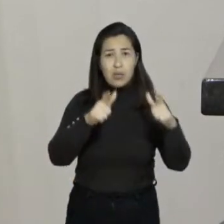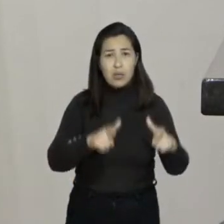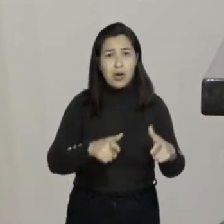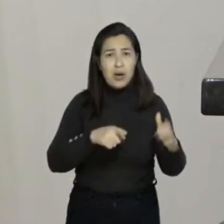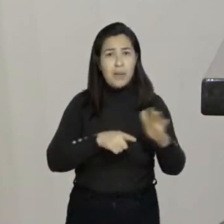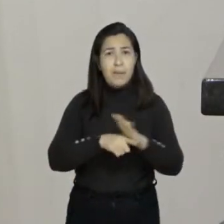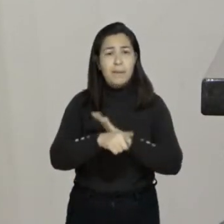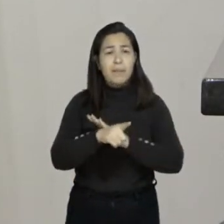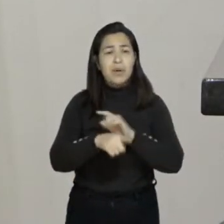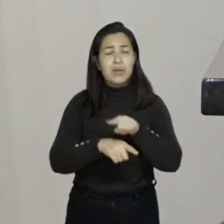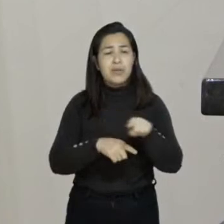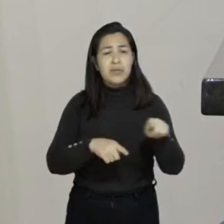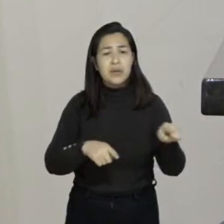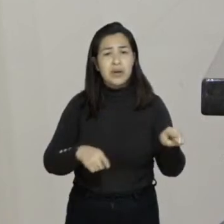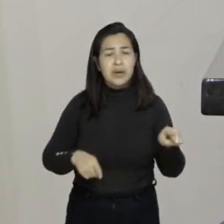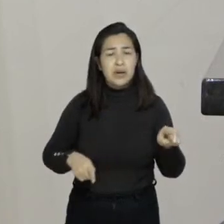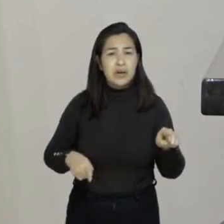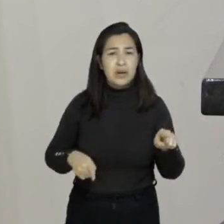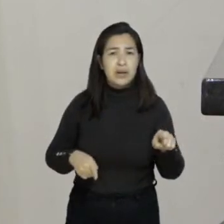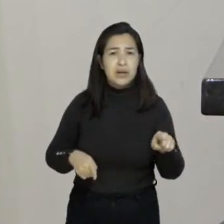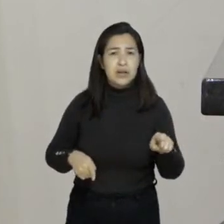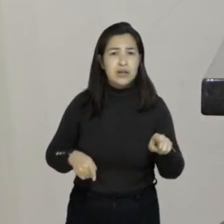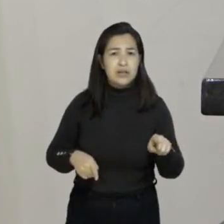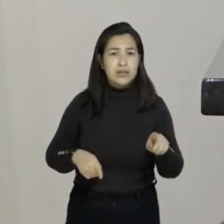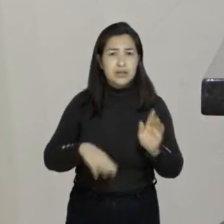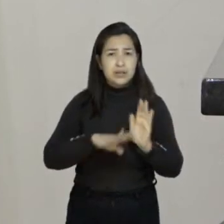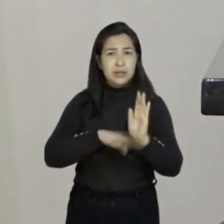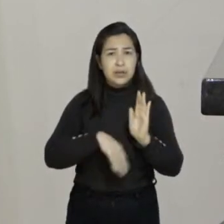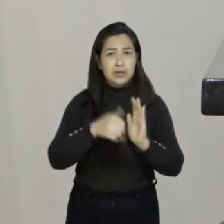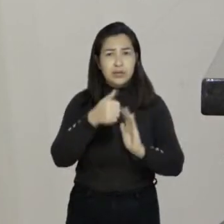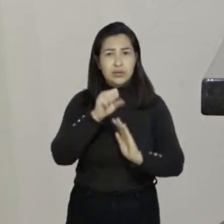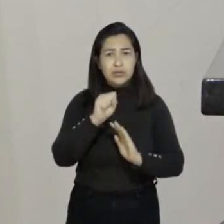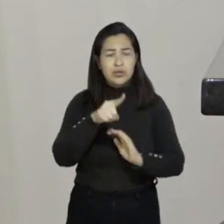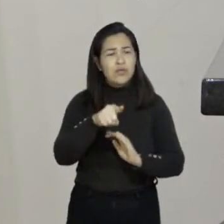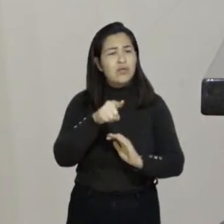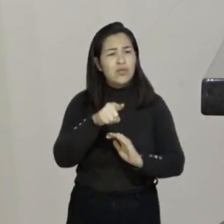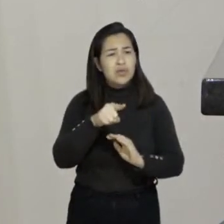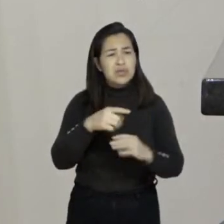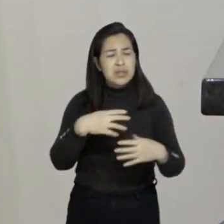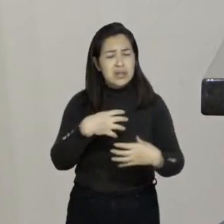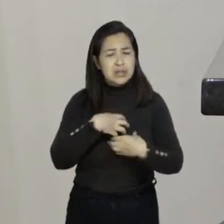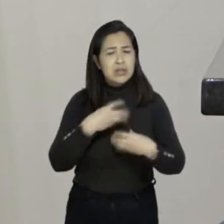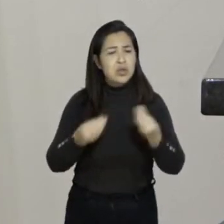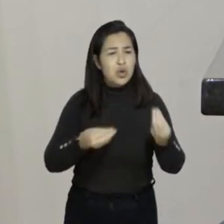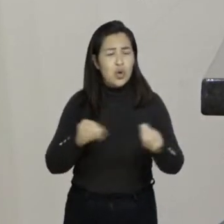para os vagabundos Deputado Sargento Lima como que estão sendo tratados